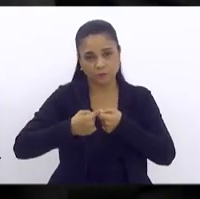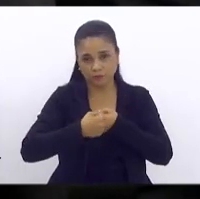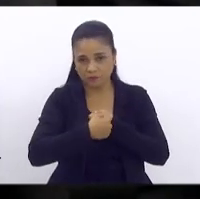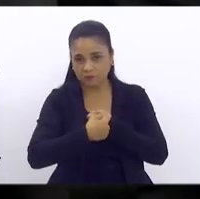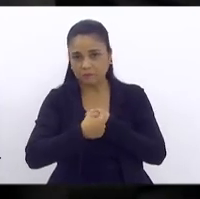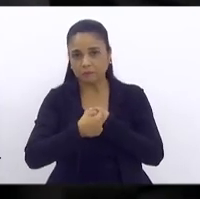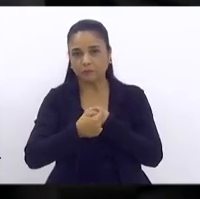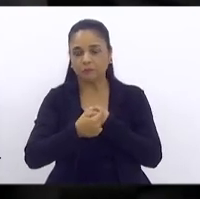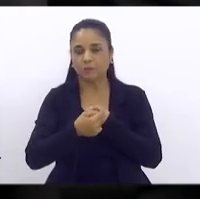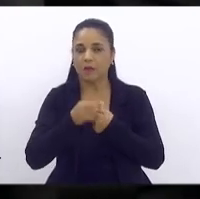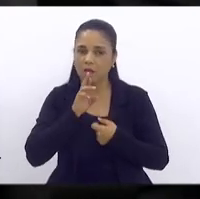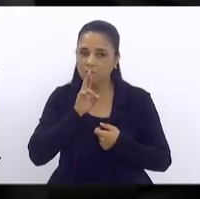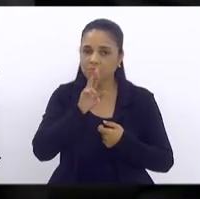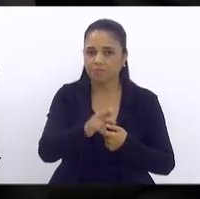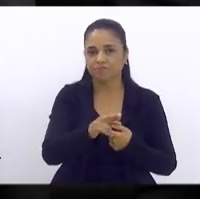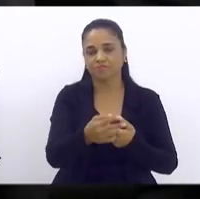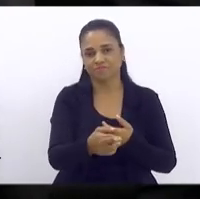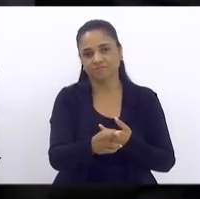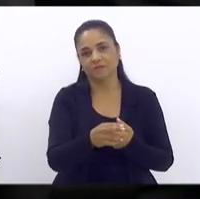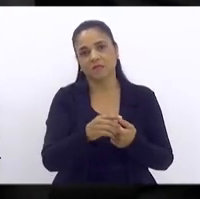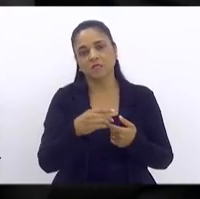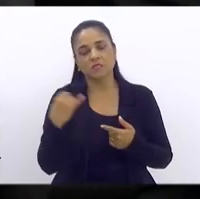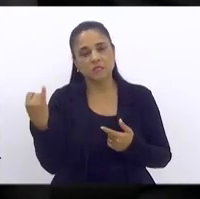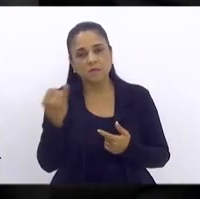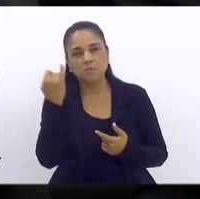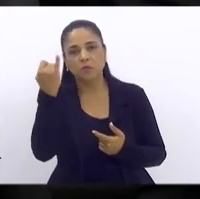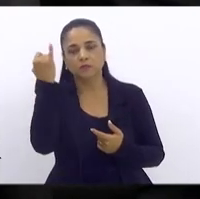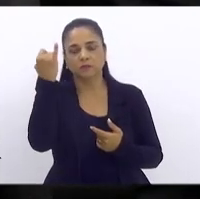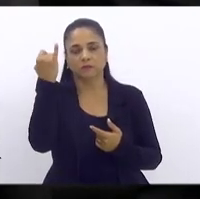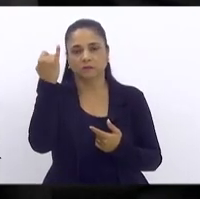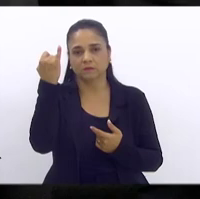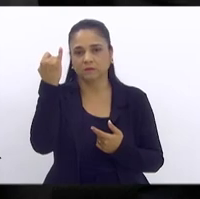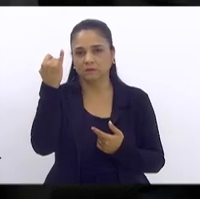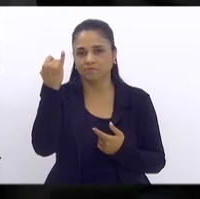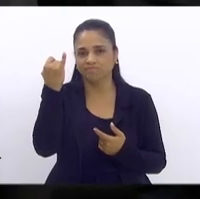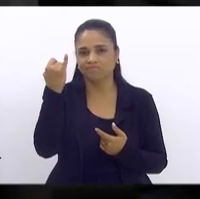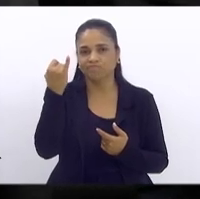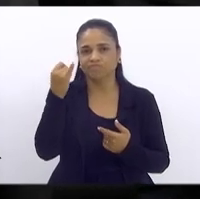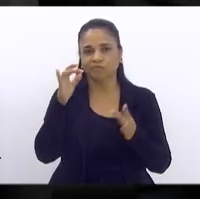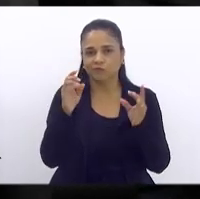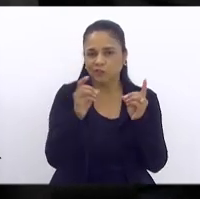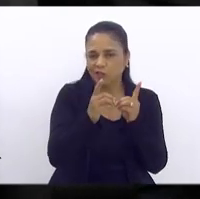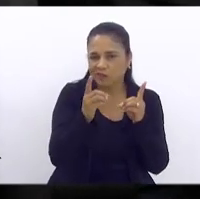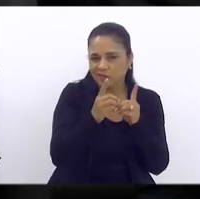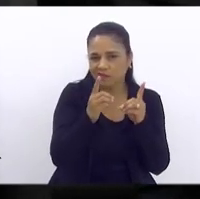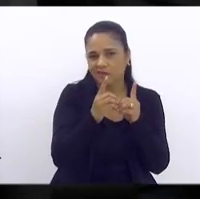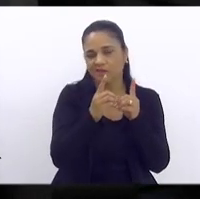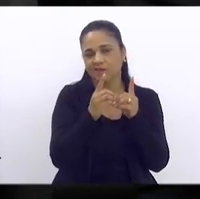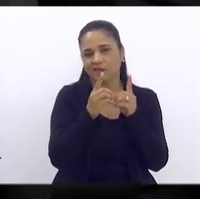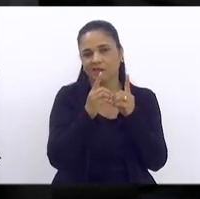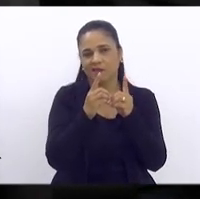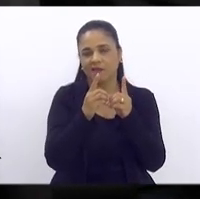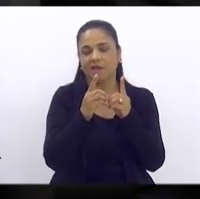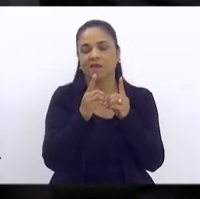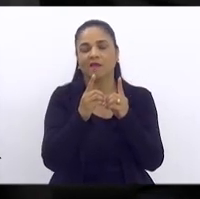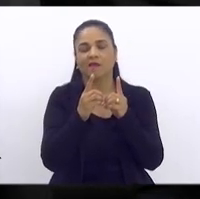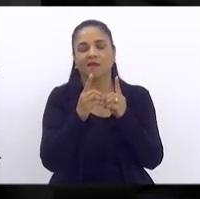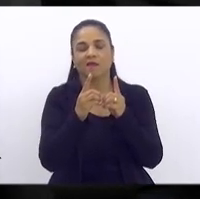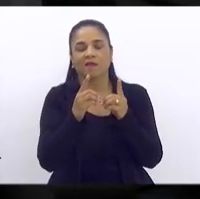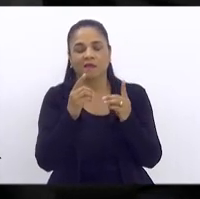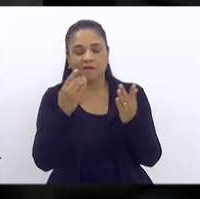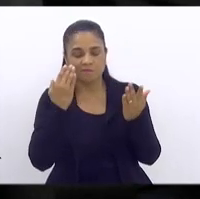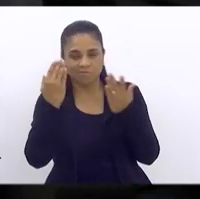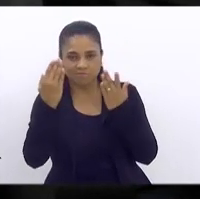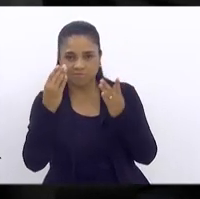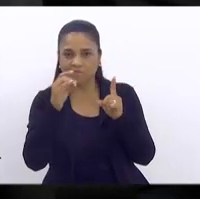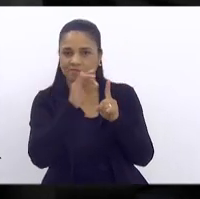essa devolutiva, esse feedback da importância de ter esse atendimento, né, psicossocial. Inclusive,